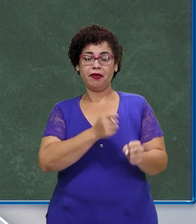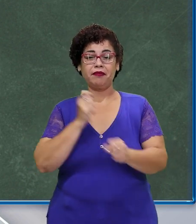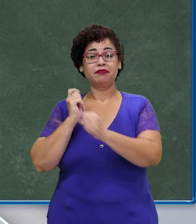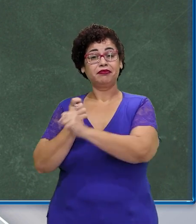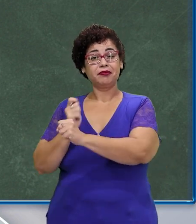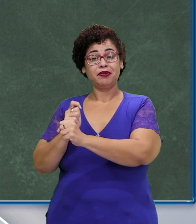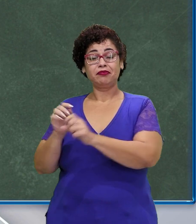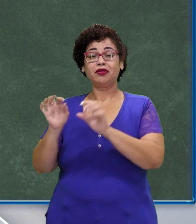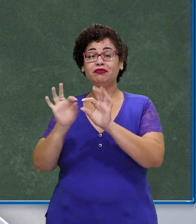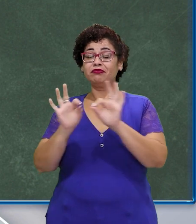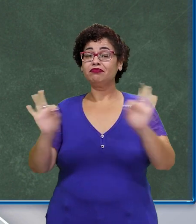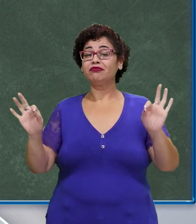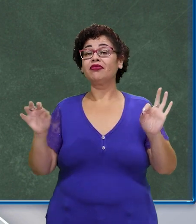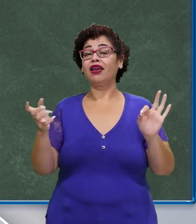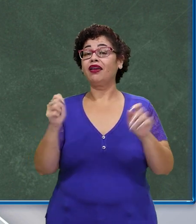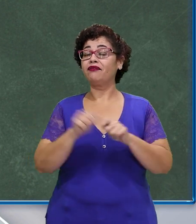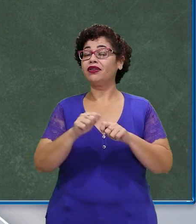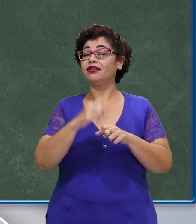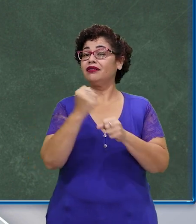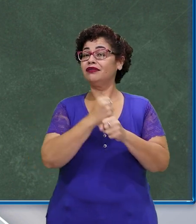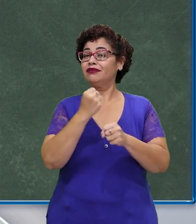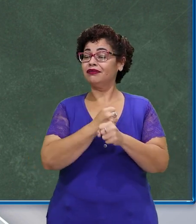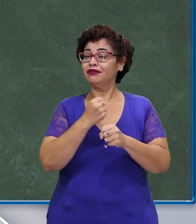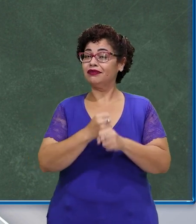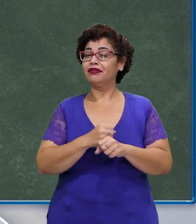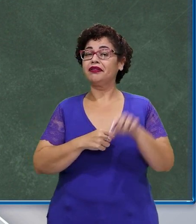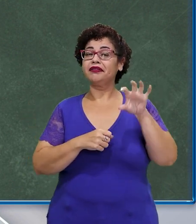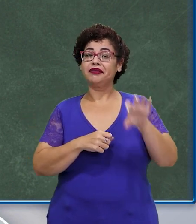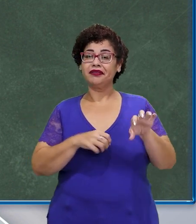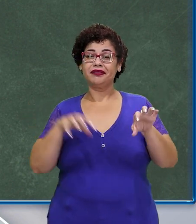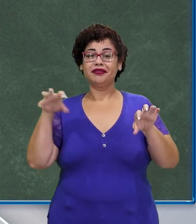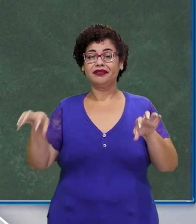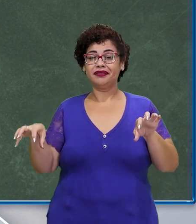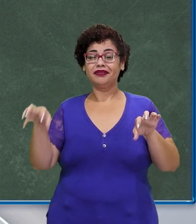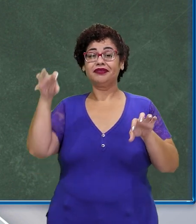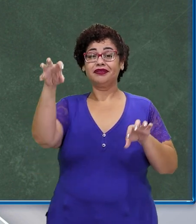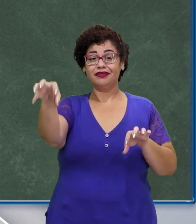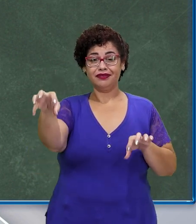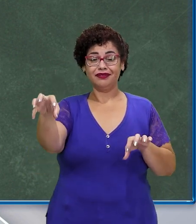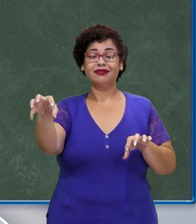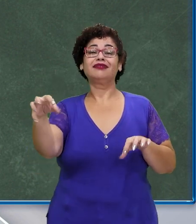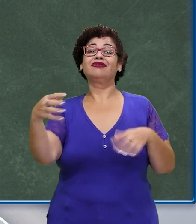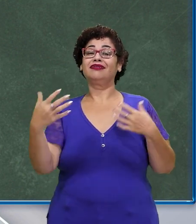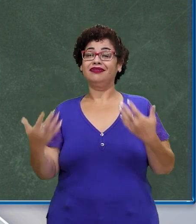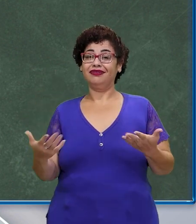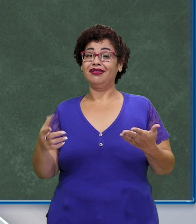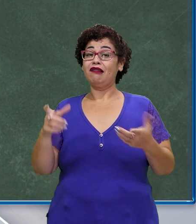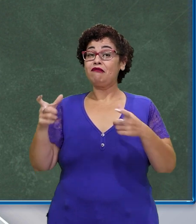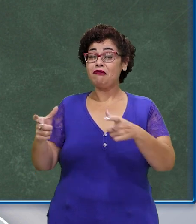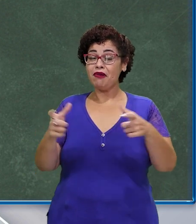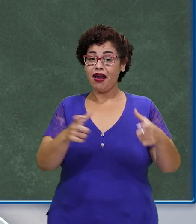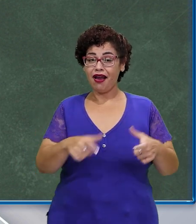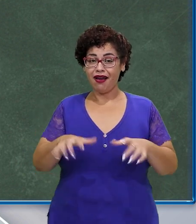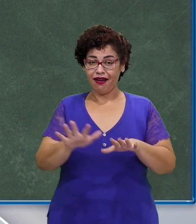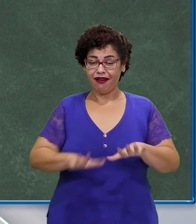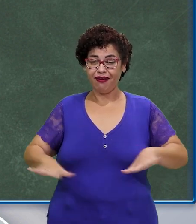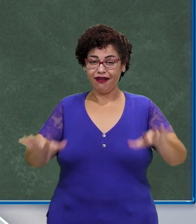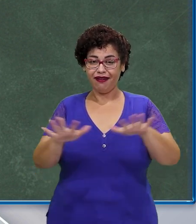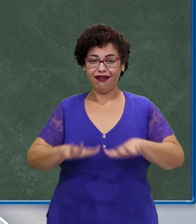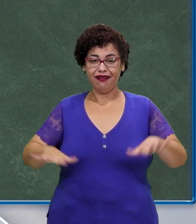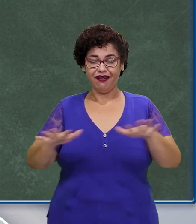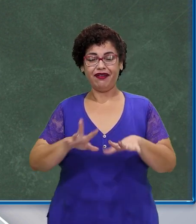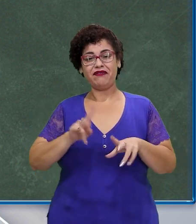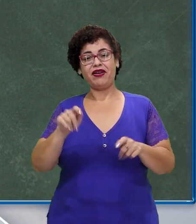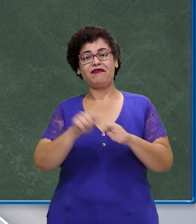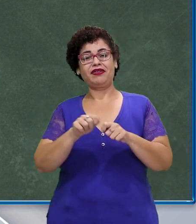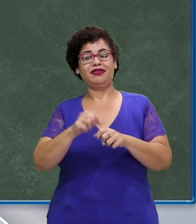ele quer construir a parede, outra aqui e outra aqui, lá no terreno, né? No lugar